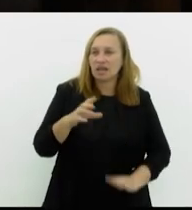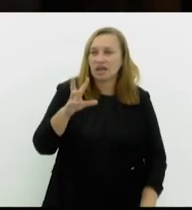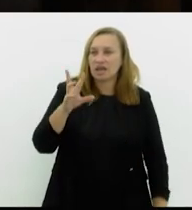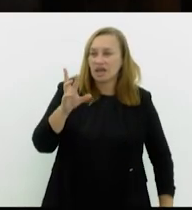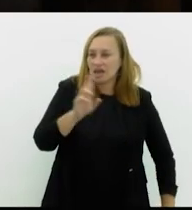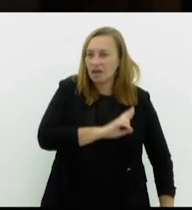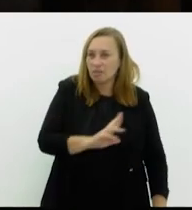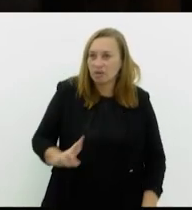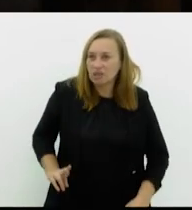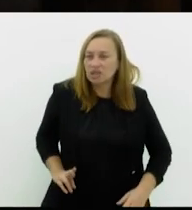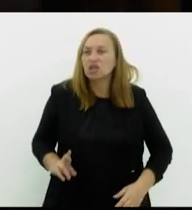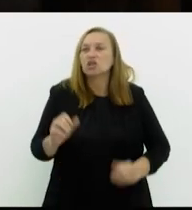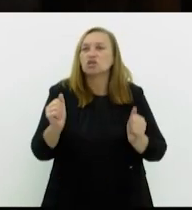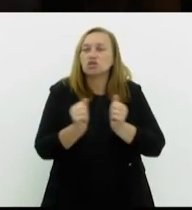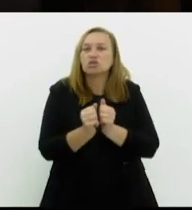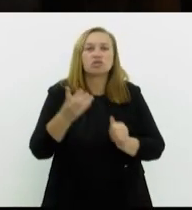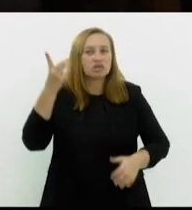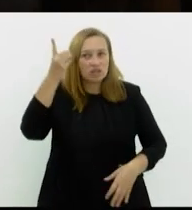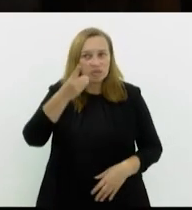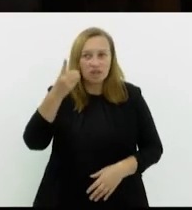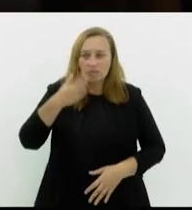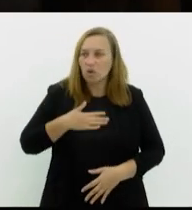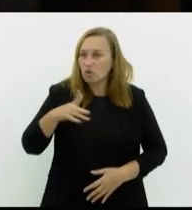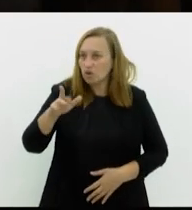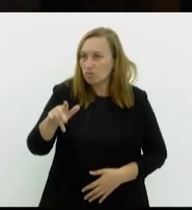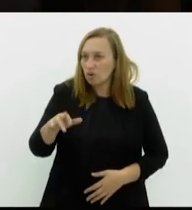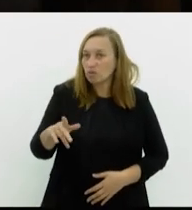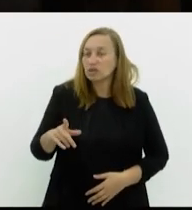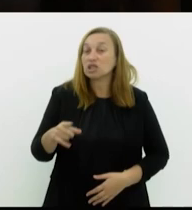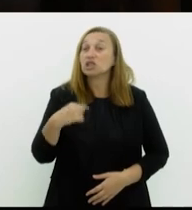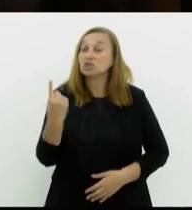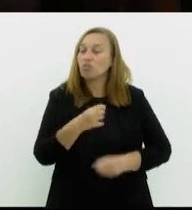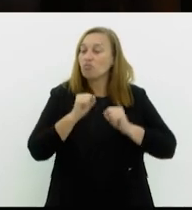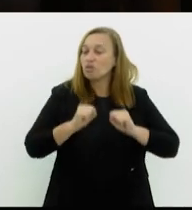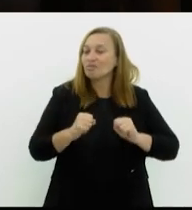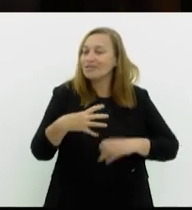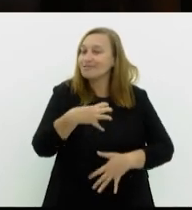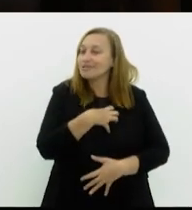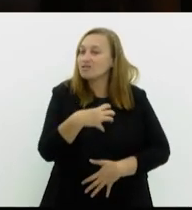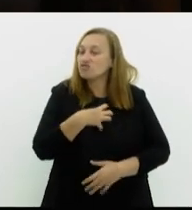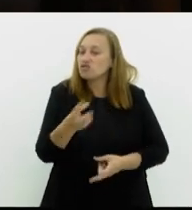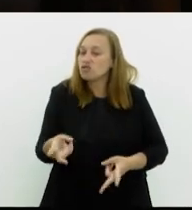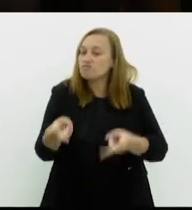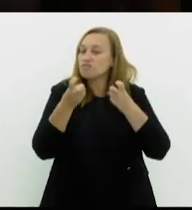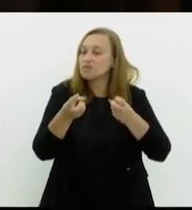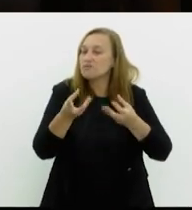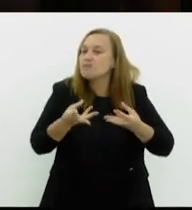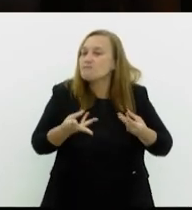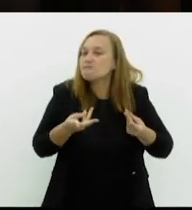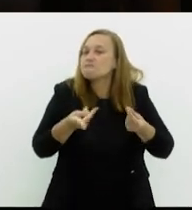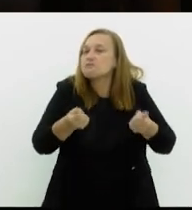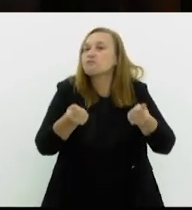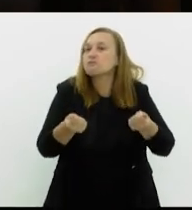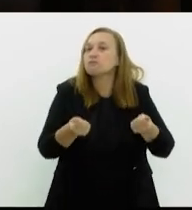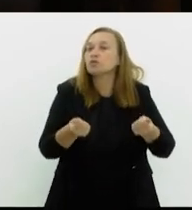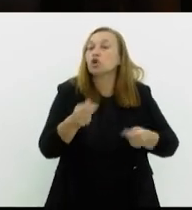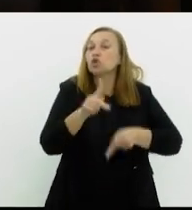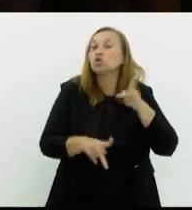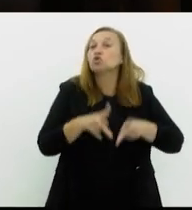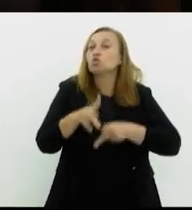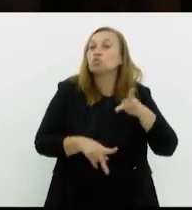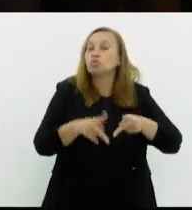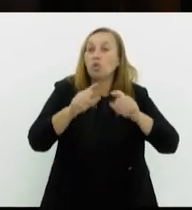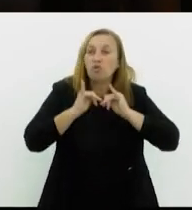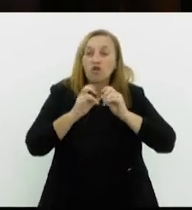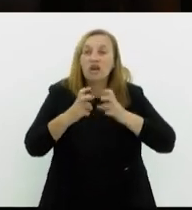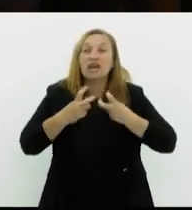com meu irmão, deputado federal Luciano Vieira. E ali nós podemos sentir e perceber a sensibilidade de um povo que clama